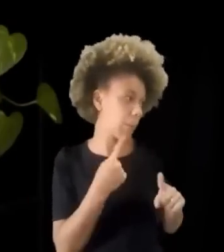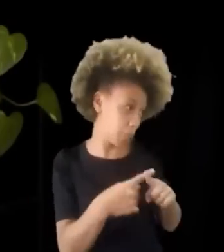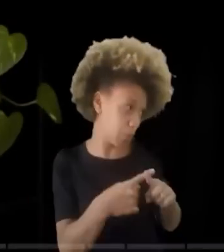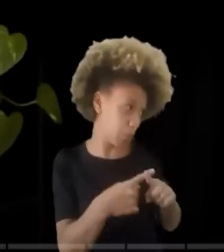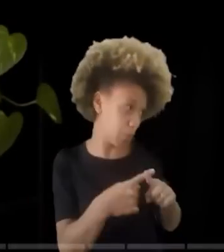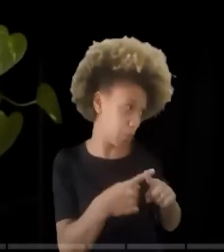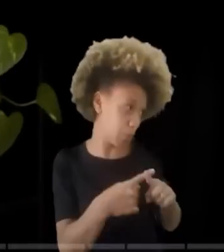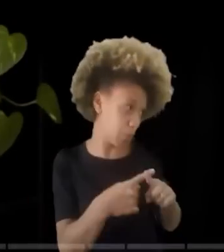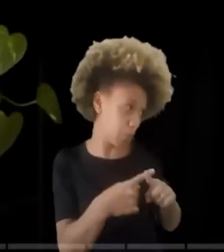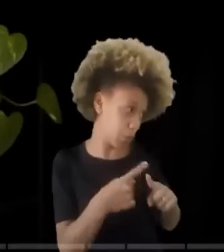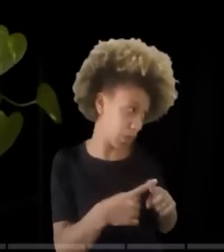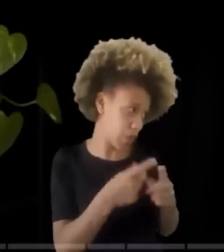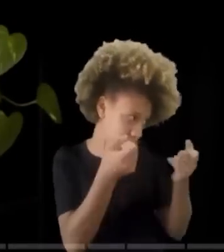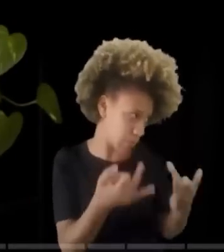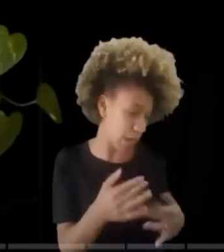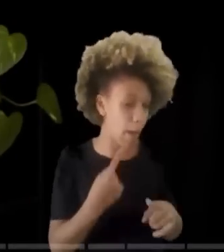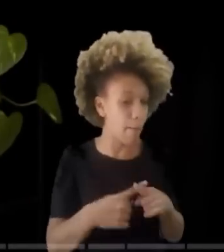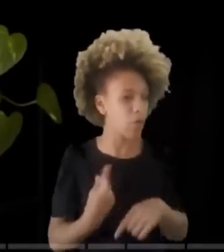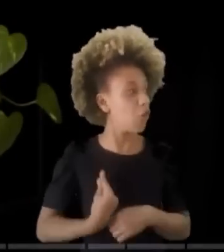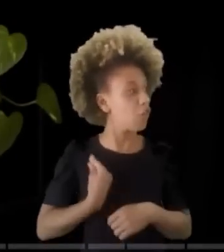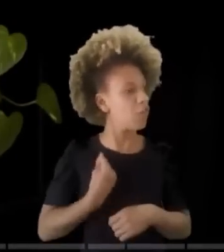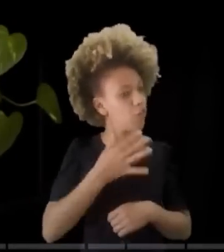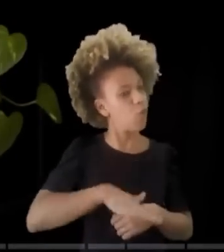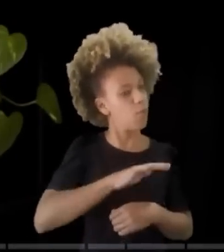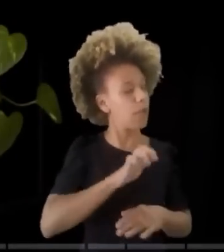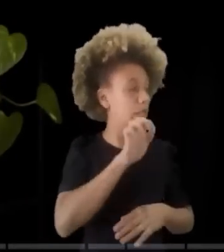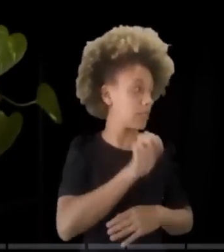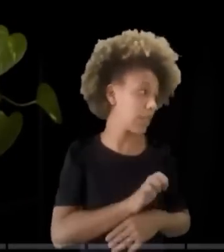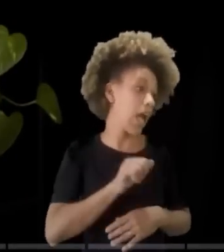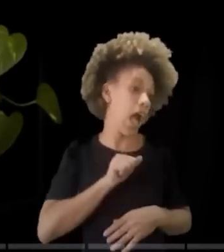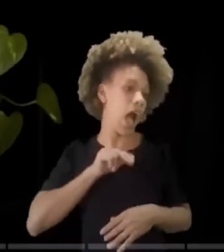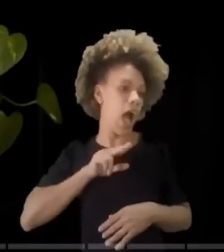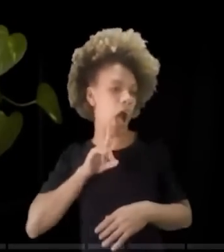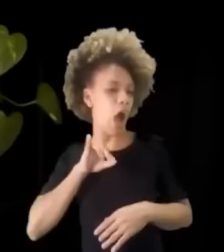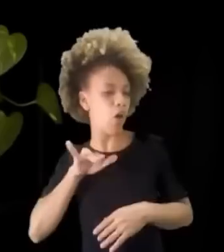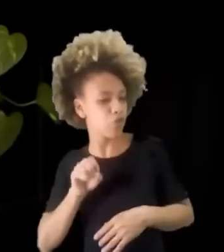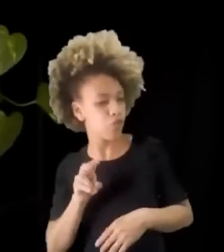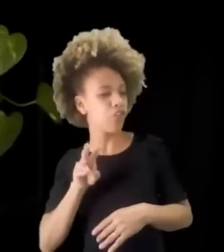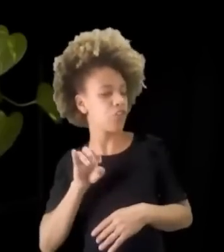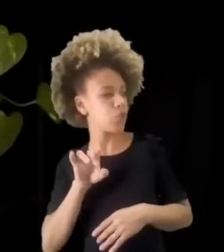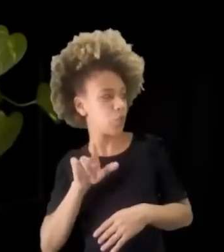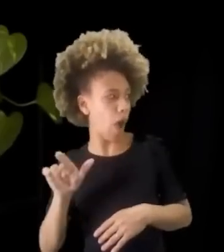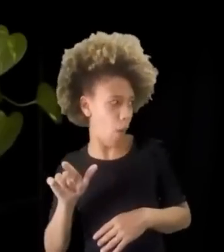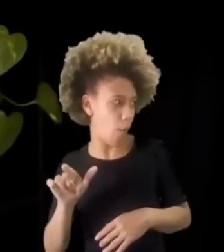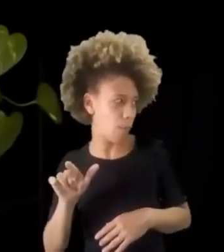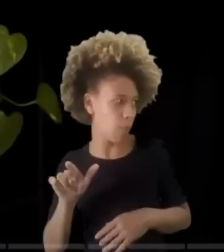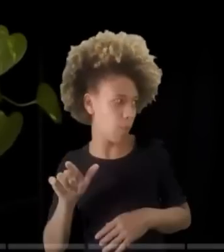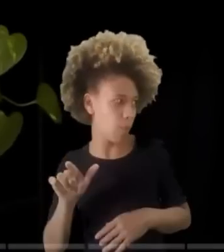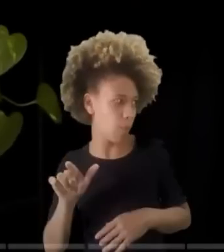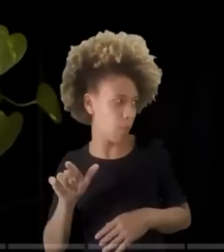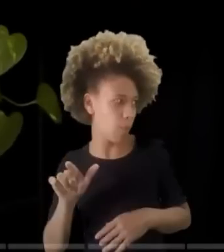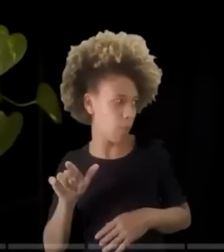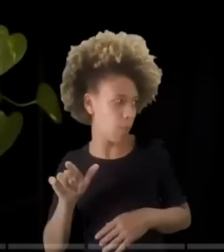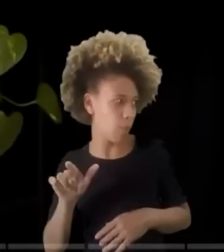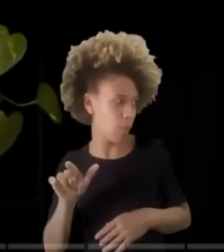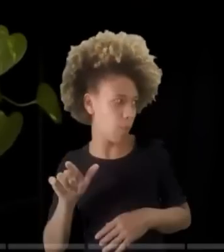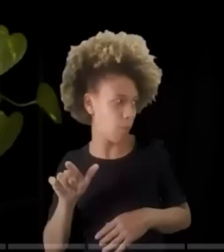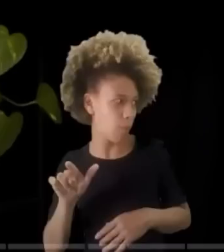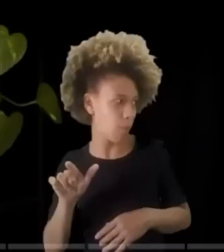que eu bato muito na esquerda porque será porque eu vivo o universo da esquerda eu sou do audiovisual se eu fosse do universo